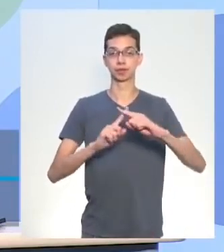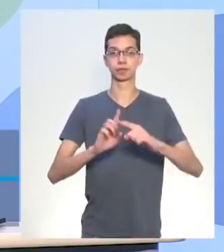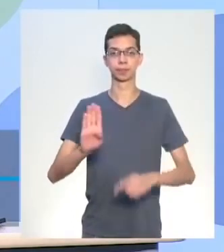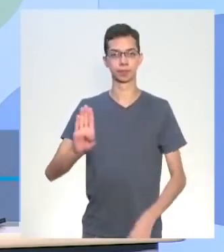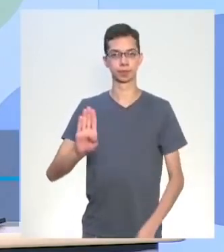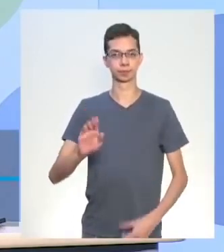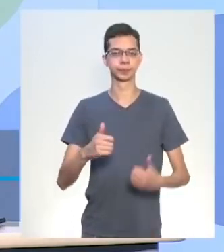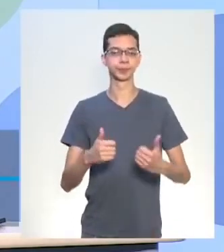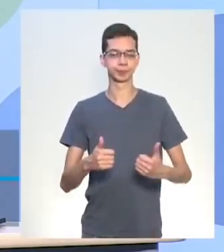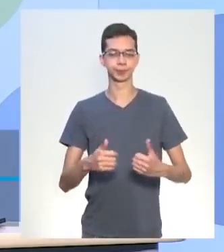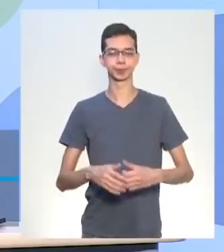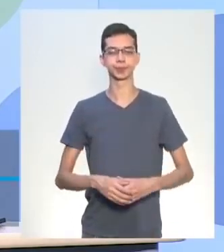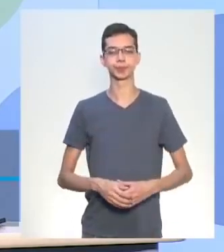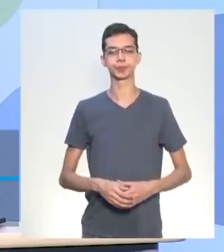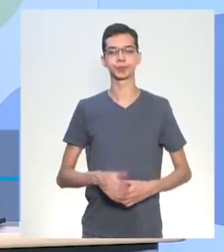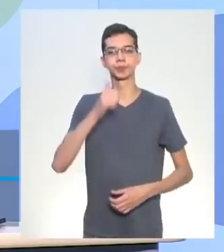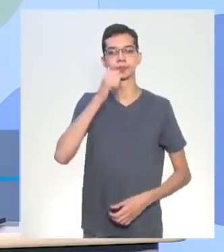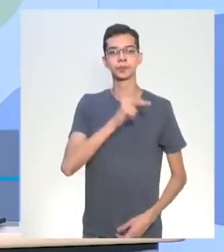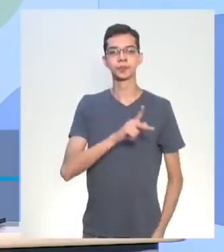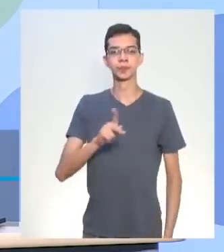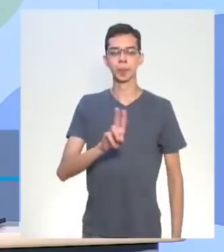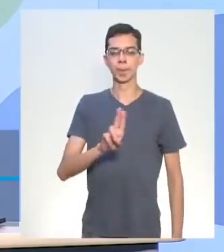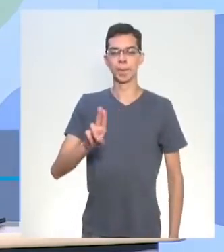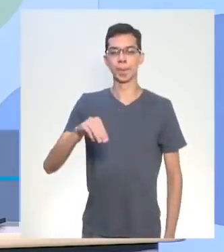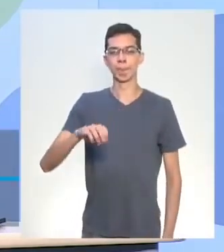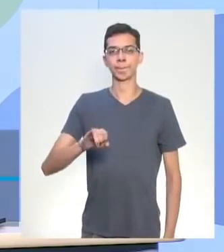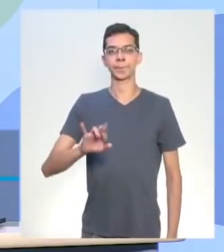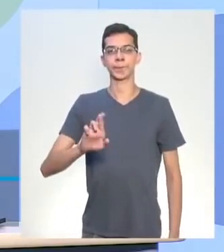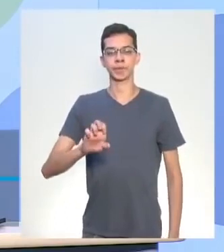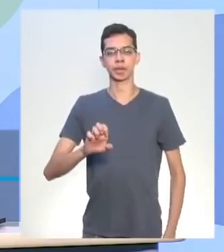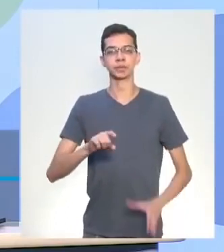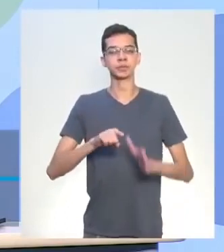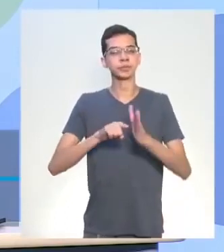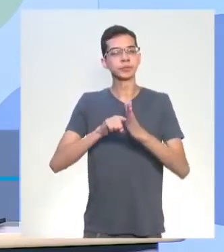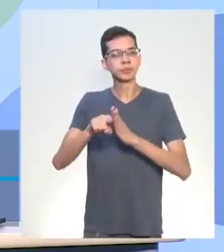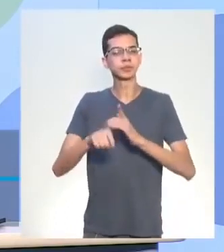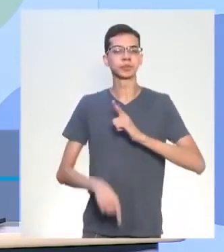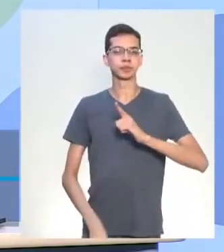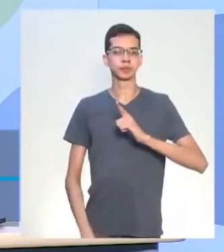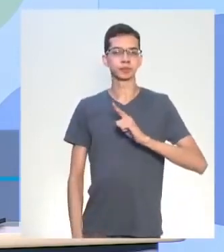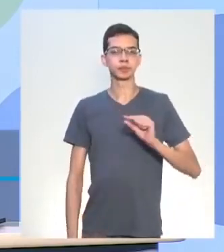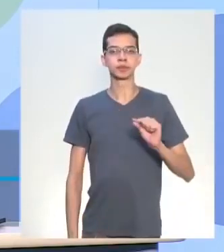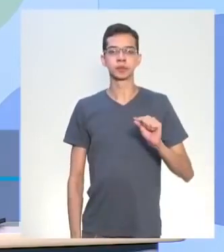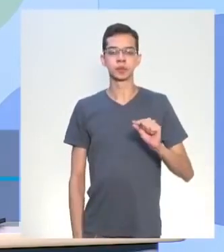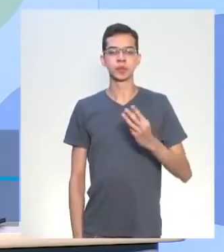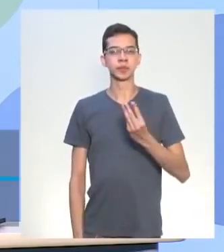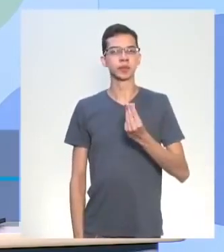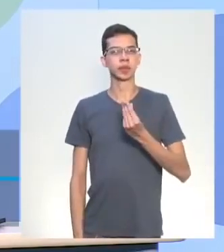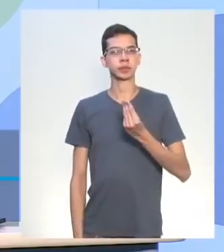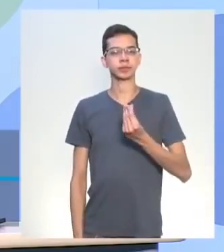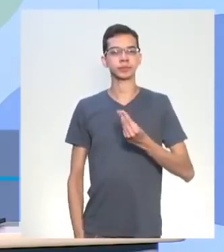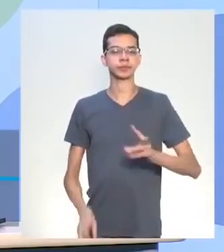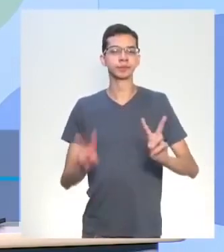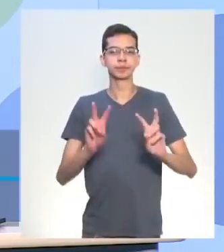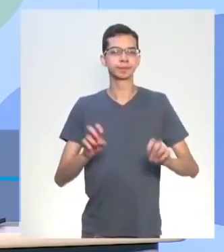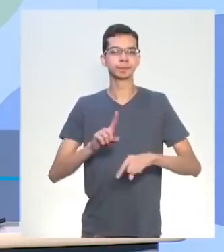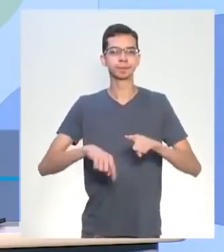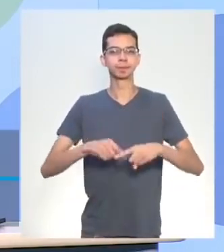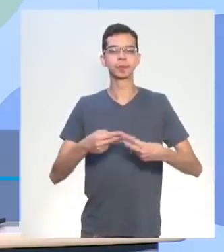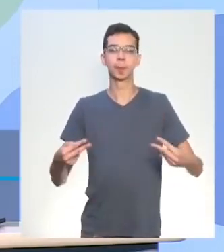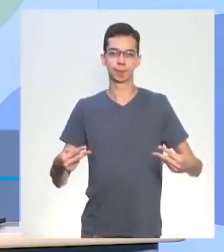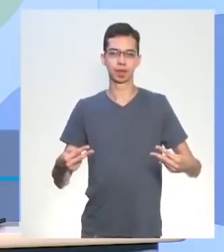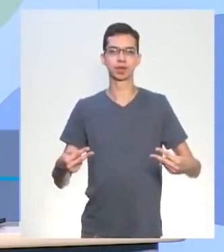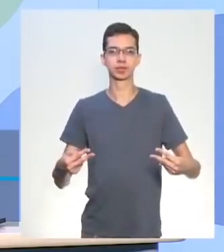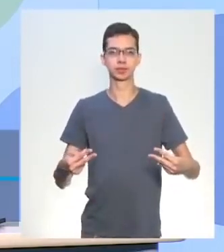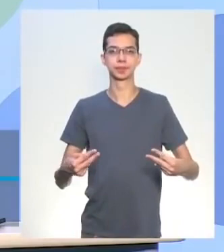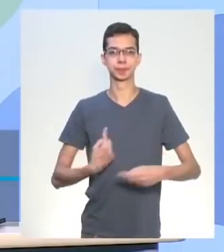B, tá ok? Professora Meire, tá? Ela fez um questionamento, Viviane, sobre os materiais, né? E